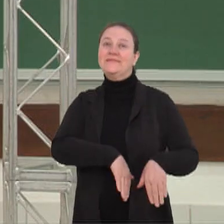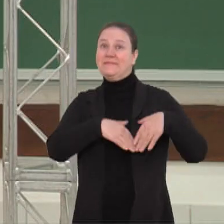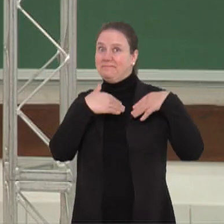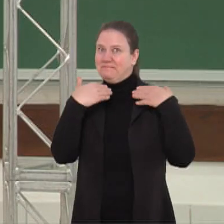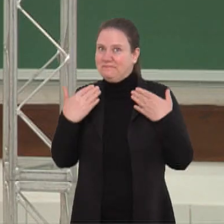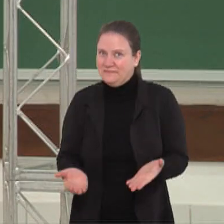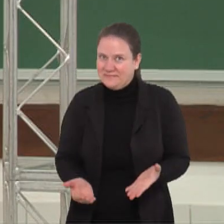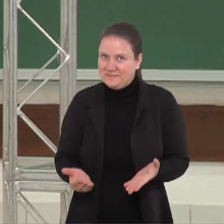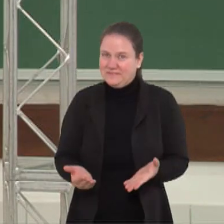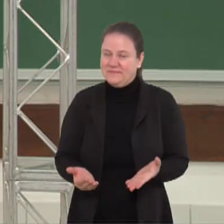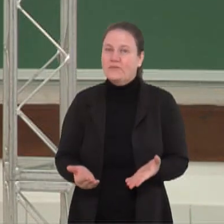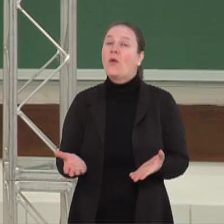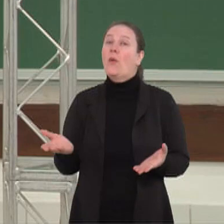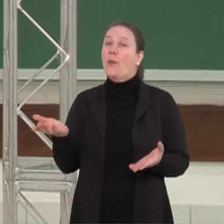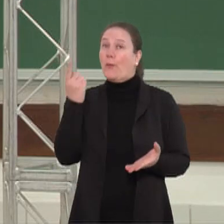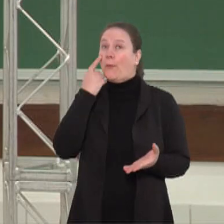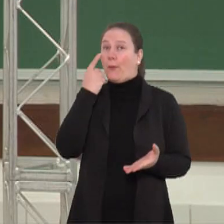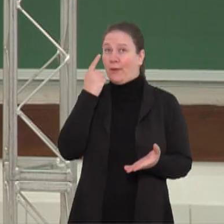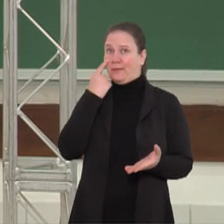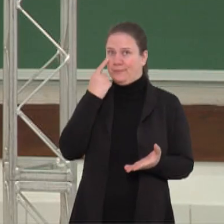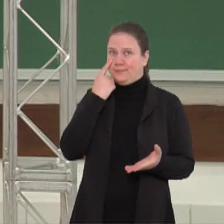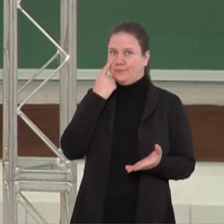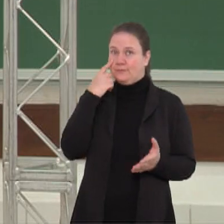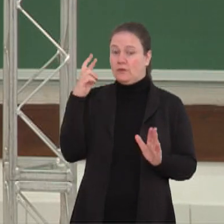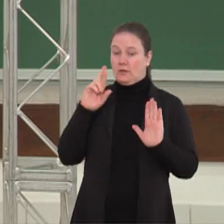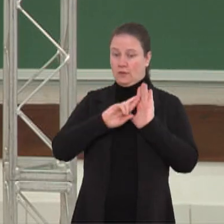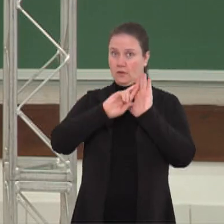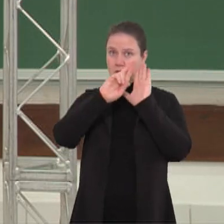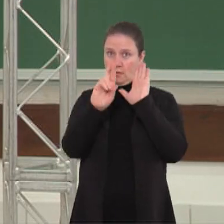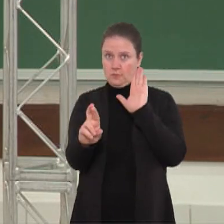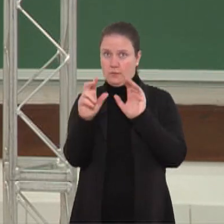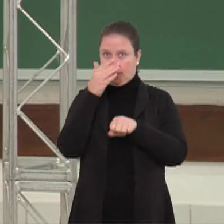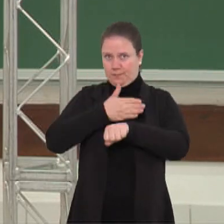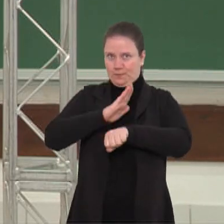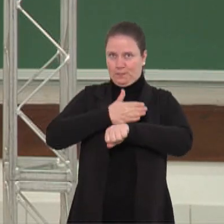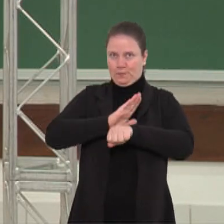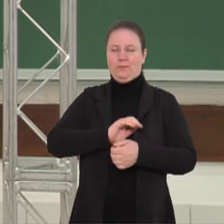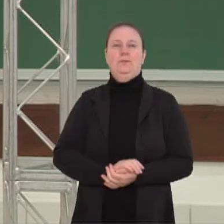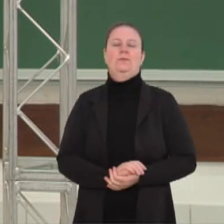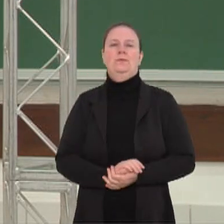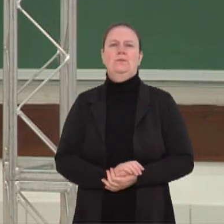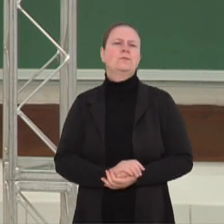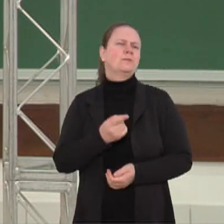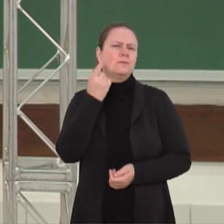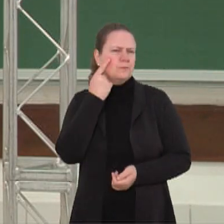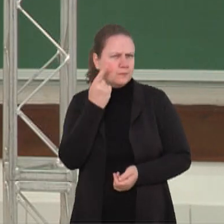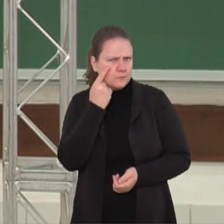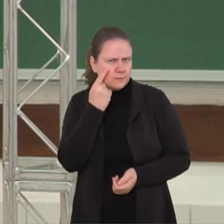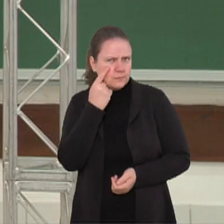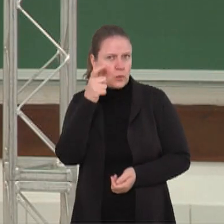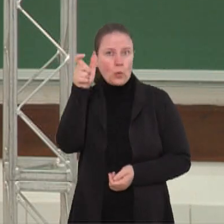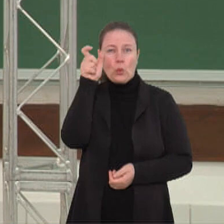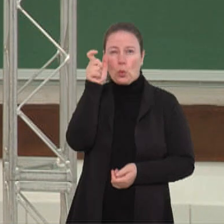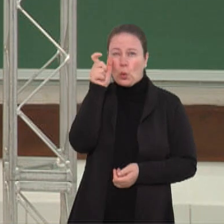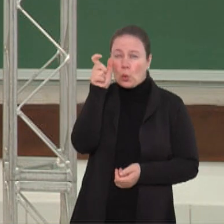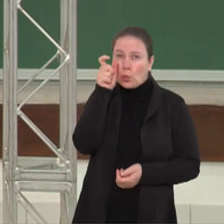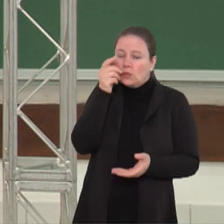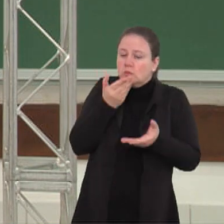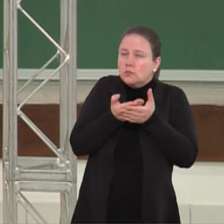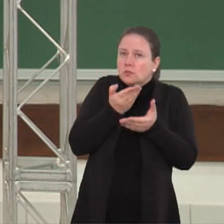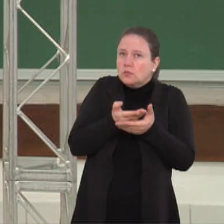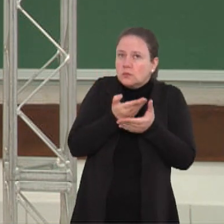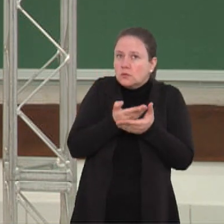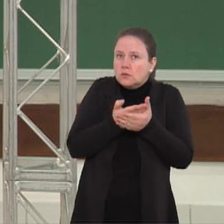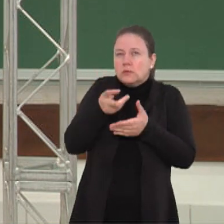Muito bem, pessoal. Vamos agora ver a resposta desse exercício. Será que você assistiu direito lá às aulas